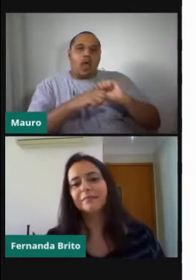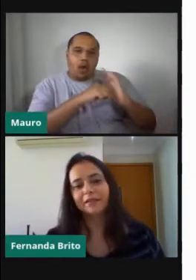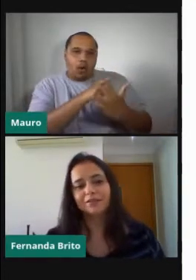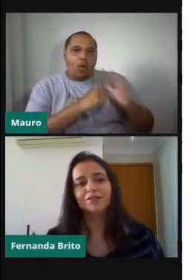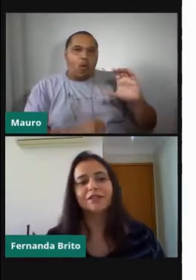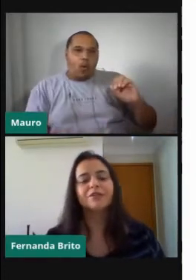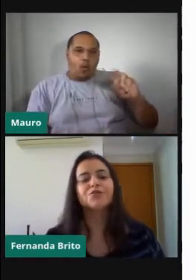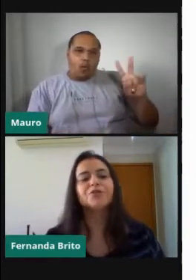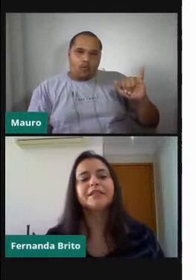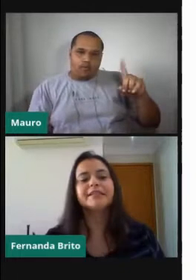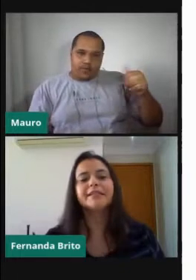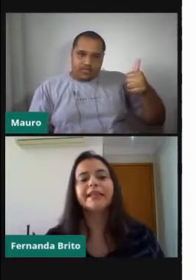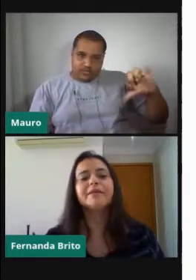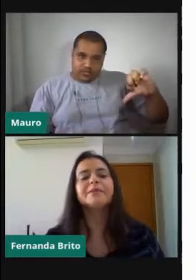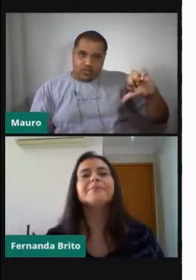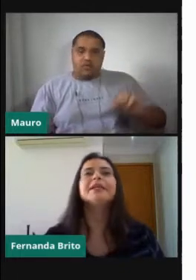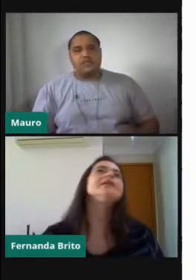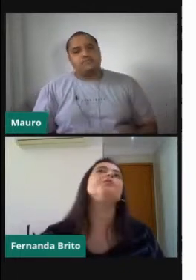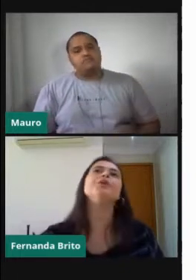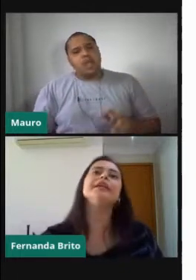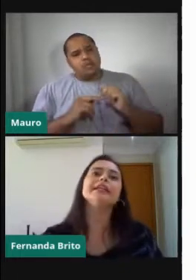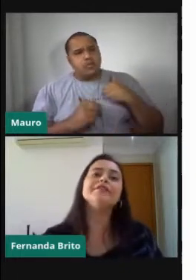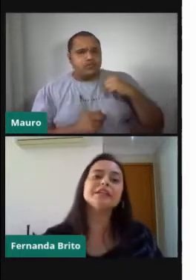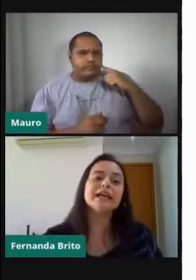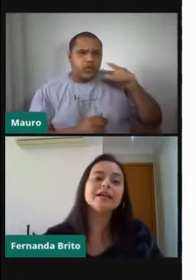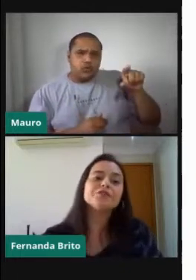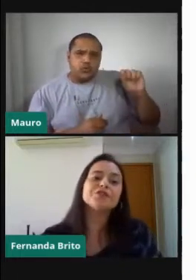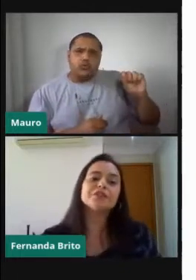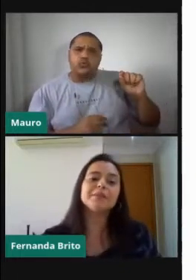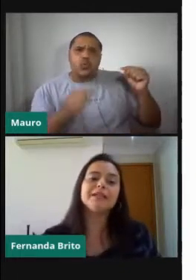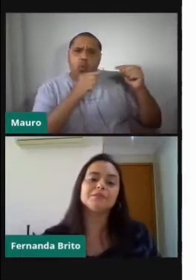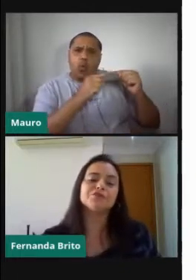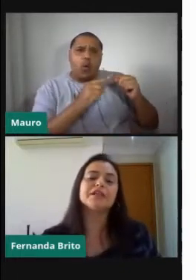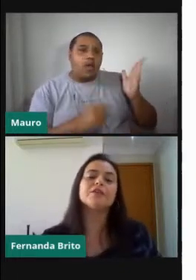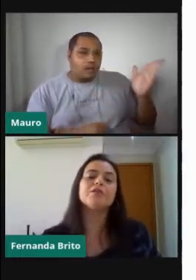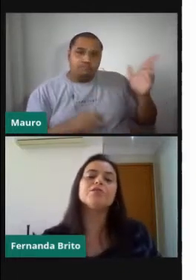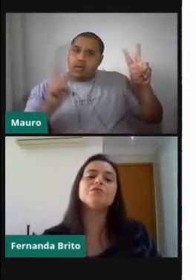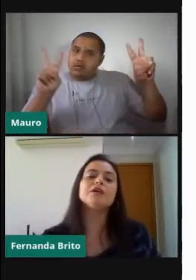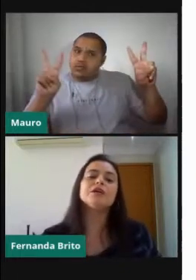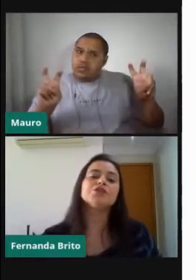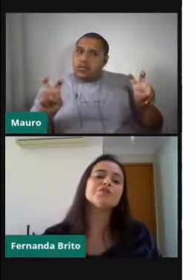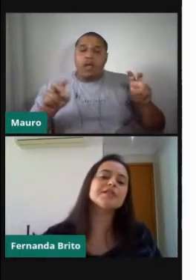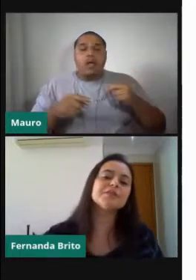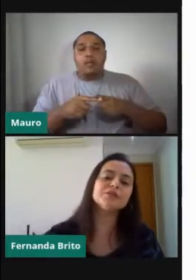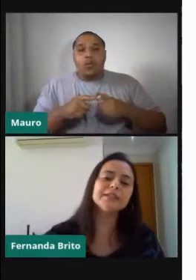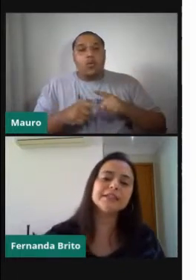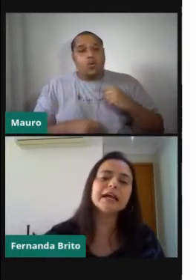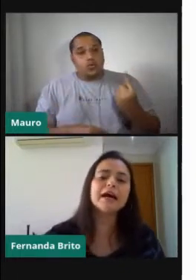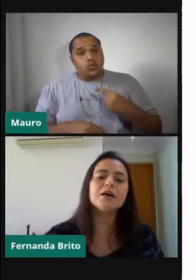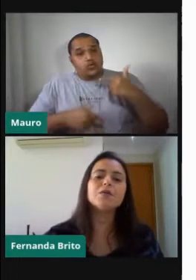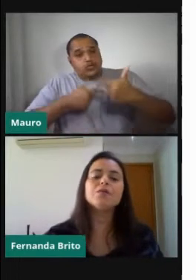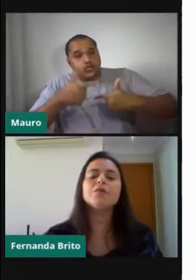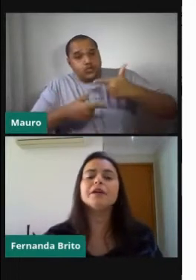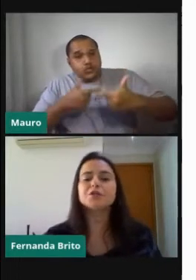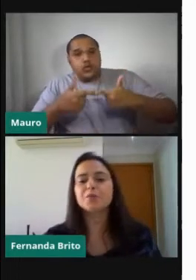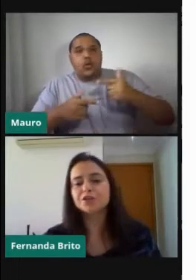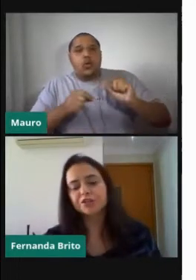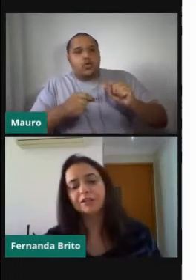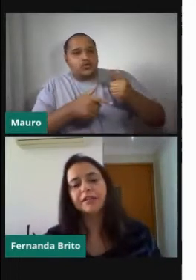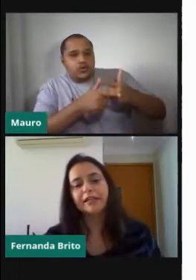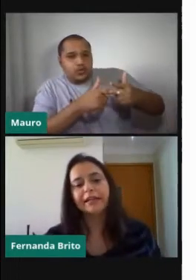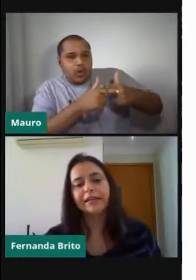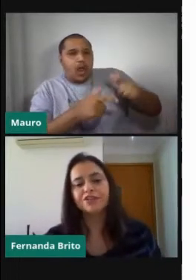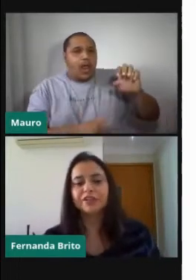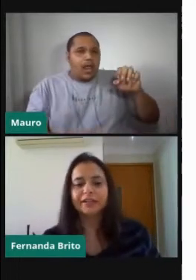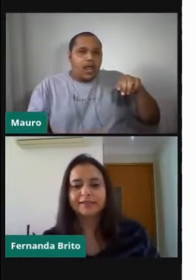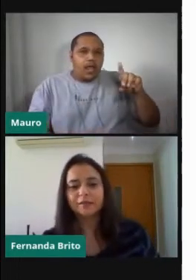laboratório exatamente, né, eu escolhi esse tema porque, na verdade, nós trabalhamos, né, com disfunção endotelial, com a